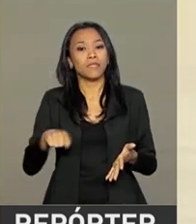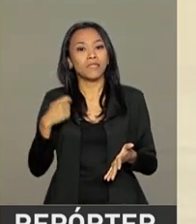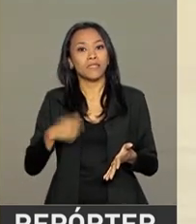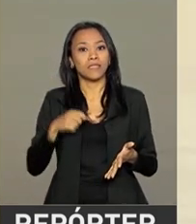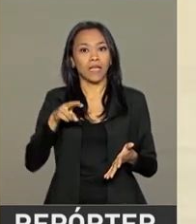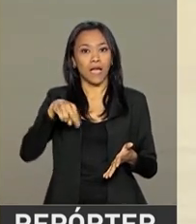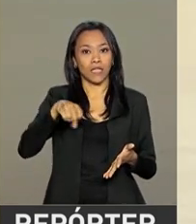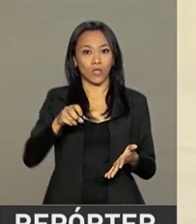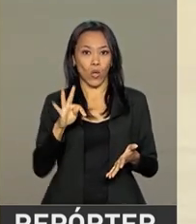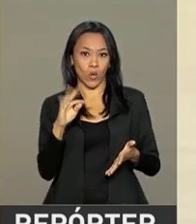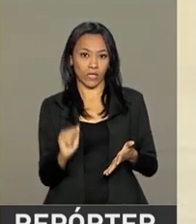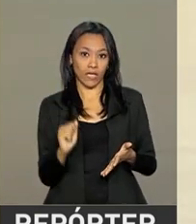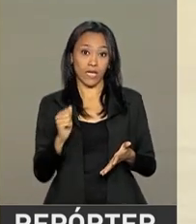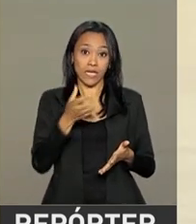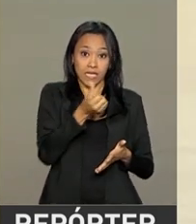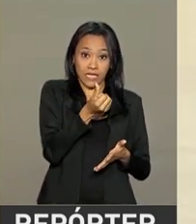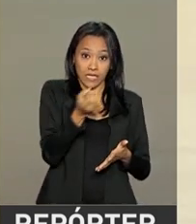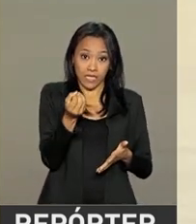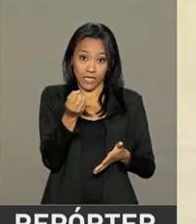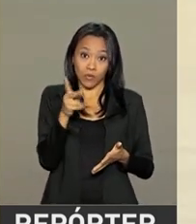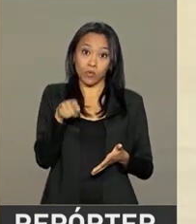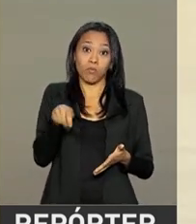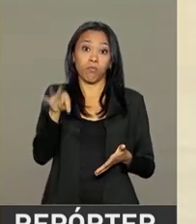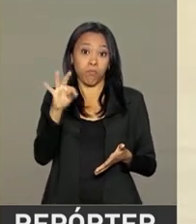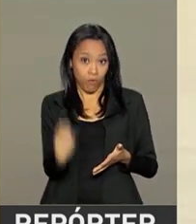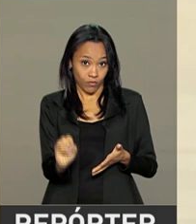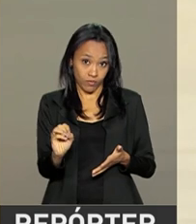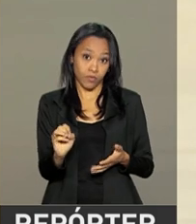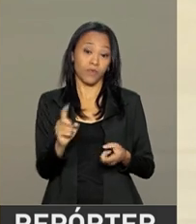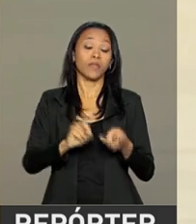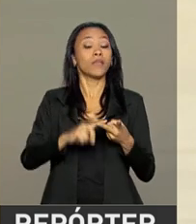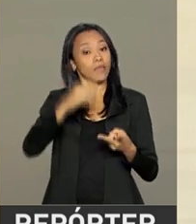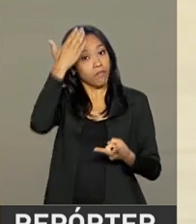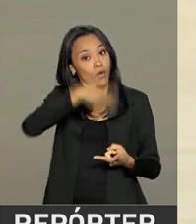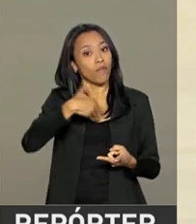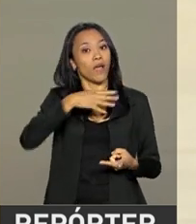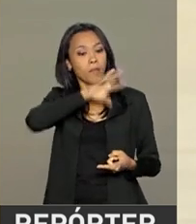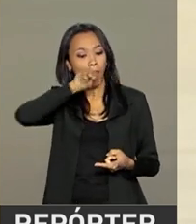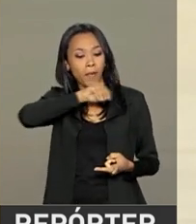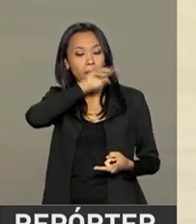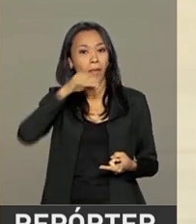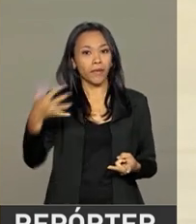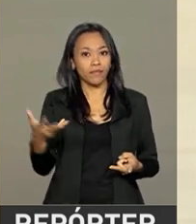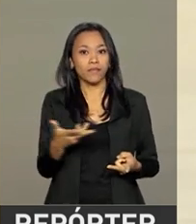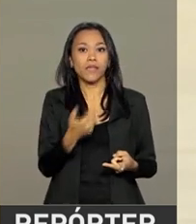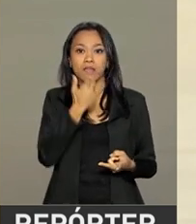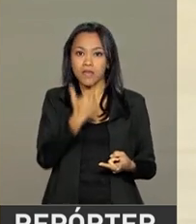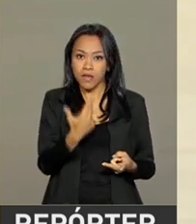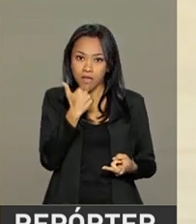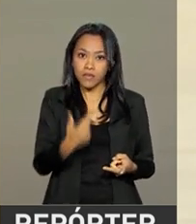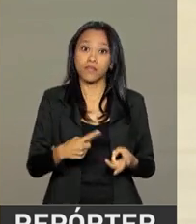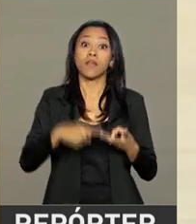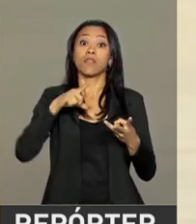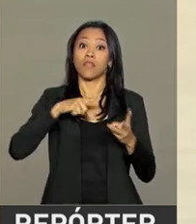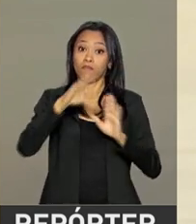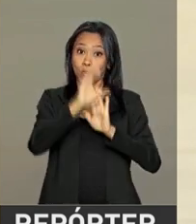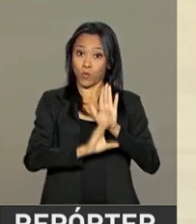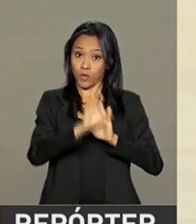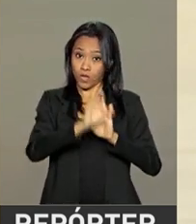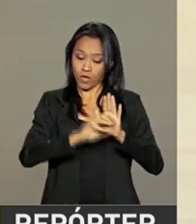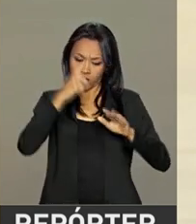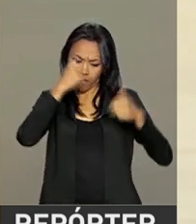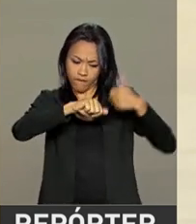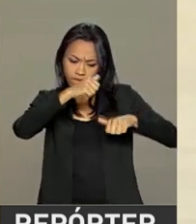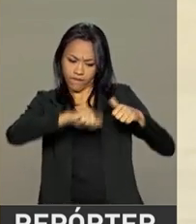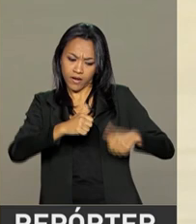nota superior a 600 pontos no enem e comprovar que falam inglês eles também passarão por uma análise de currículo apenas os